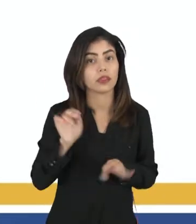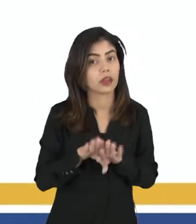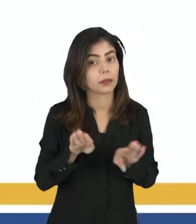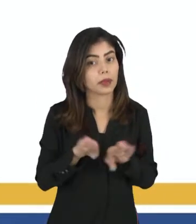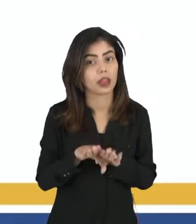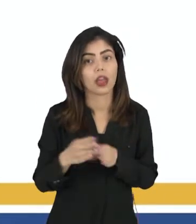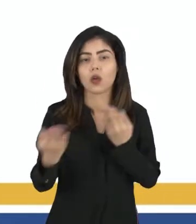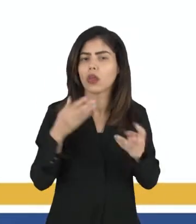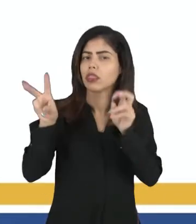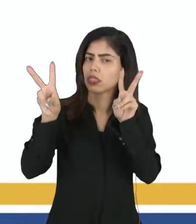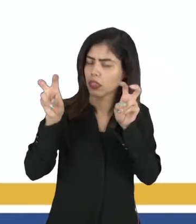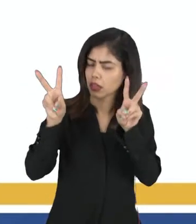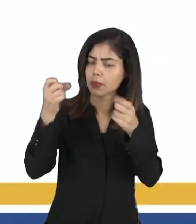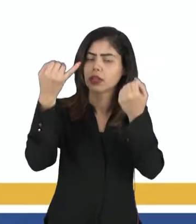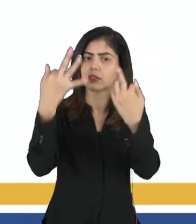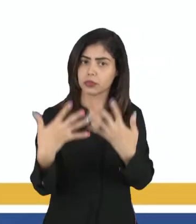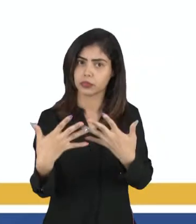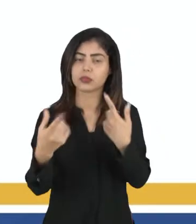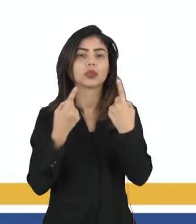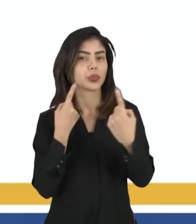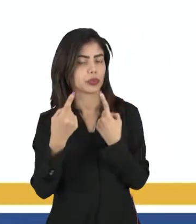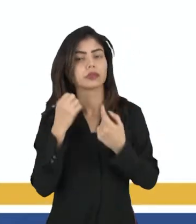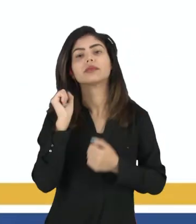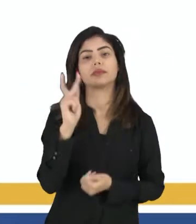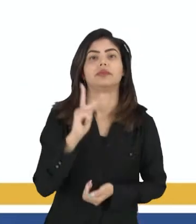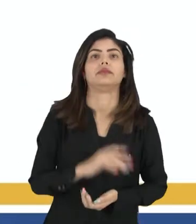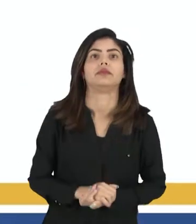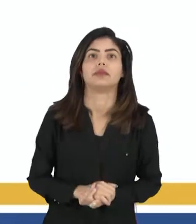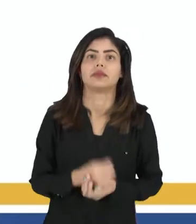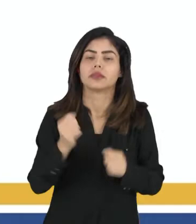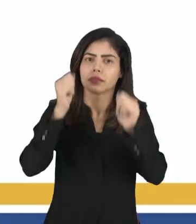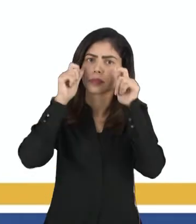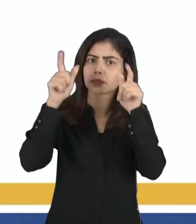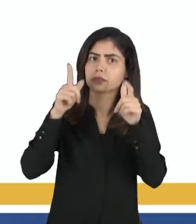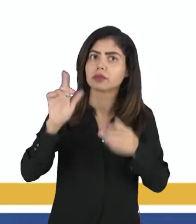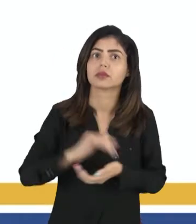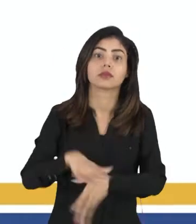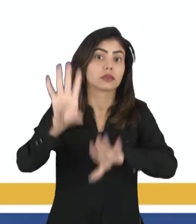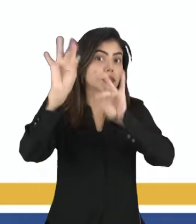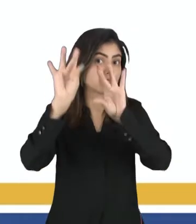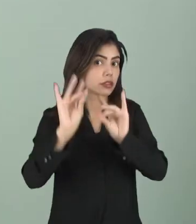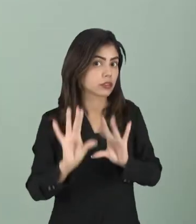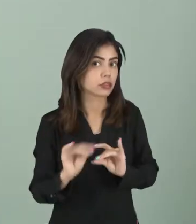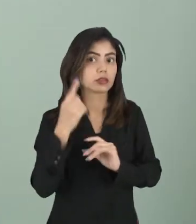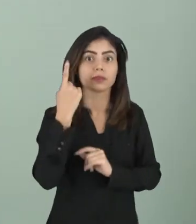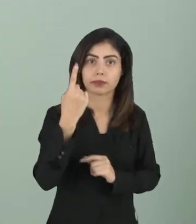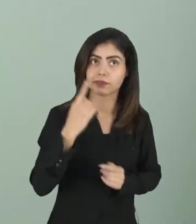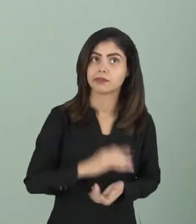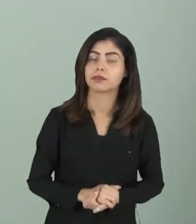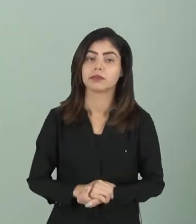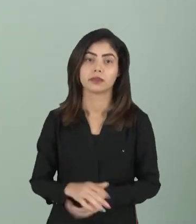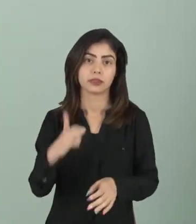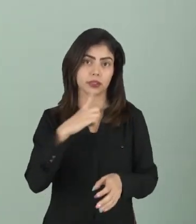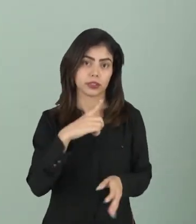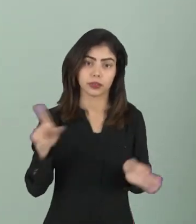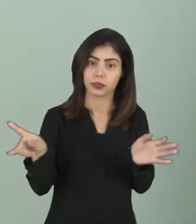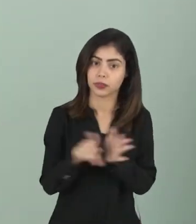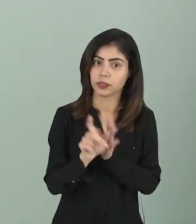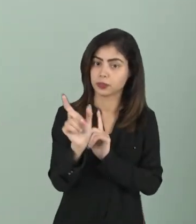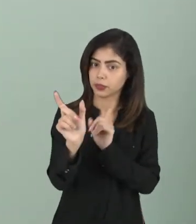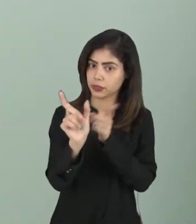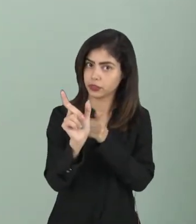em relação ao tema que estava sendo discutido, tá? Prestem atenção que cada um deles veio com a